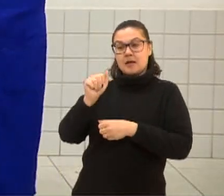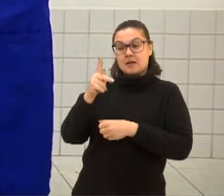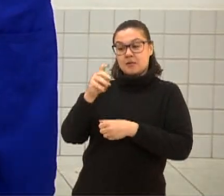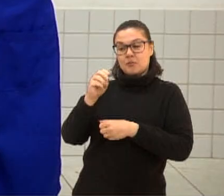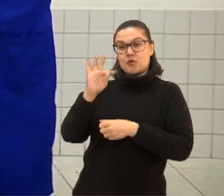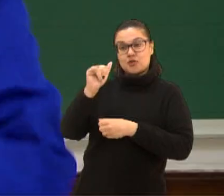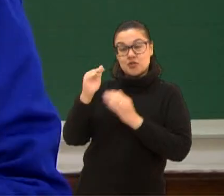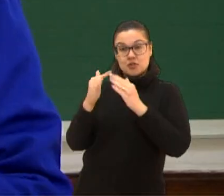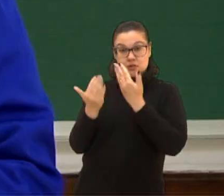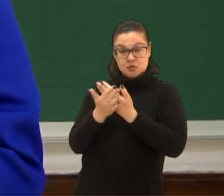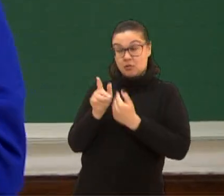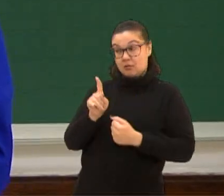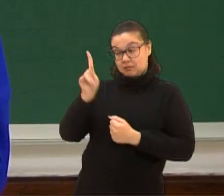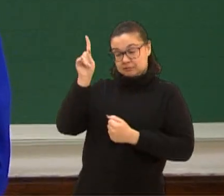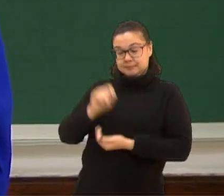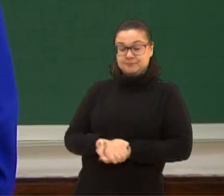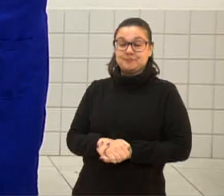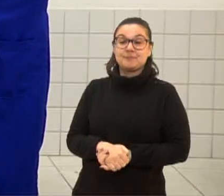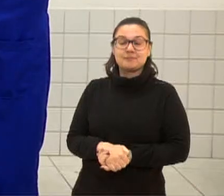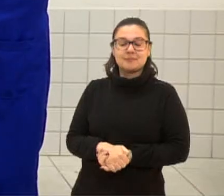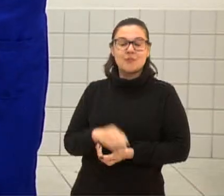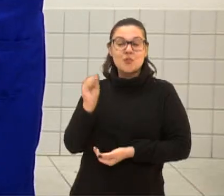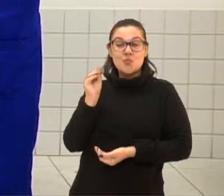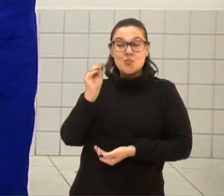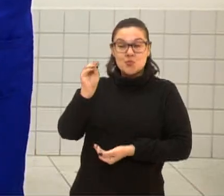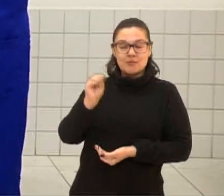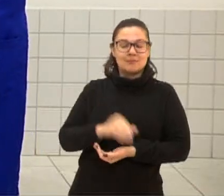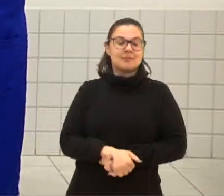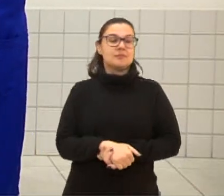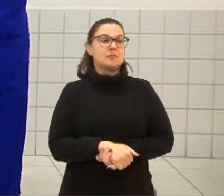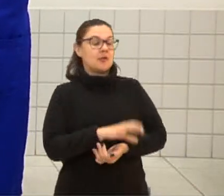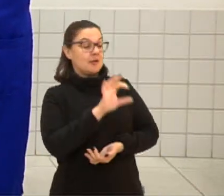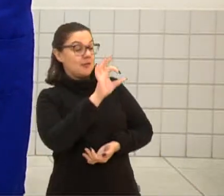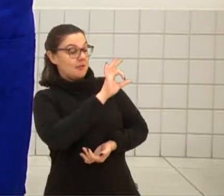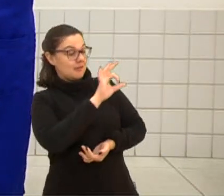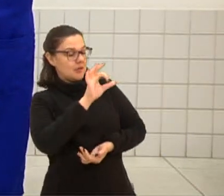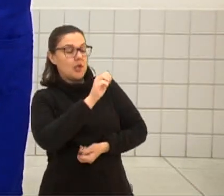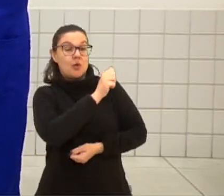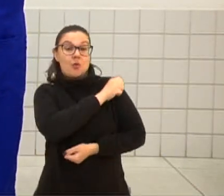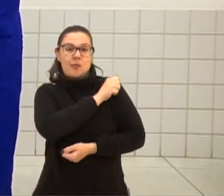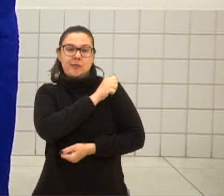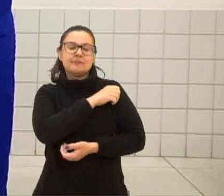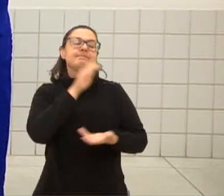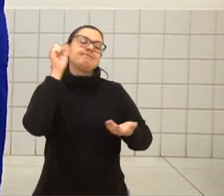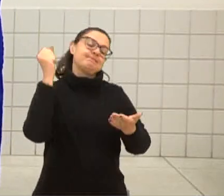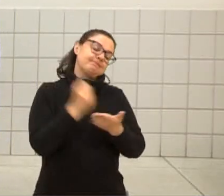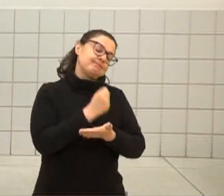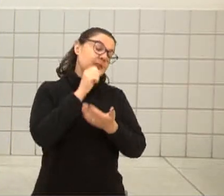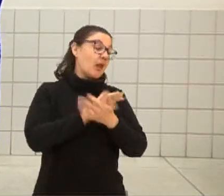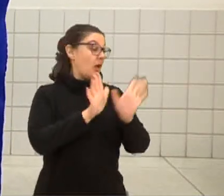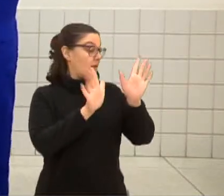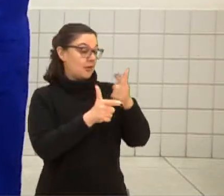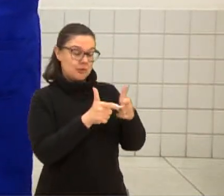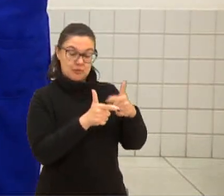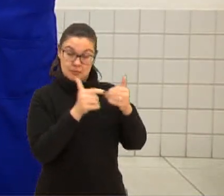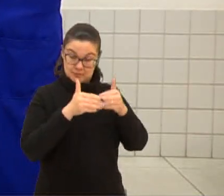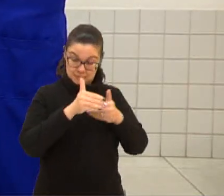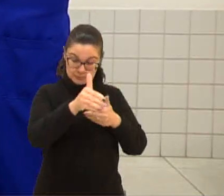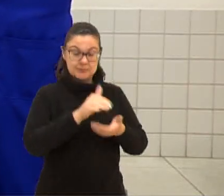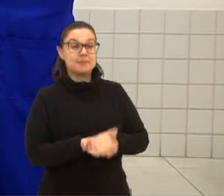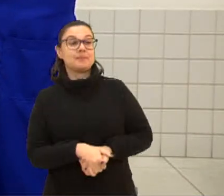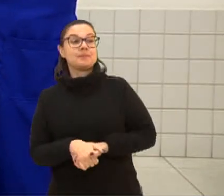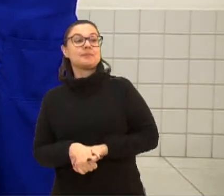Paulo. Beijo, Gabi. Nenhum aluno falou aqui. Sacanagem, mas não tem problema. Vamos adiante.